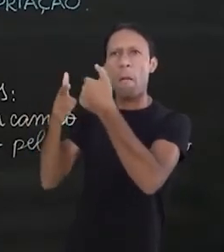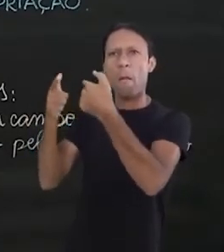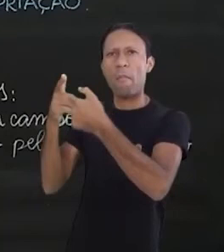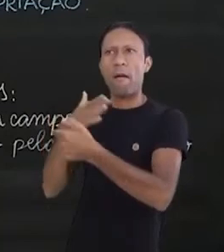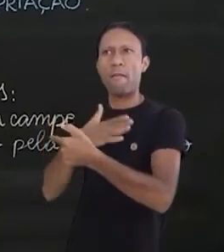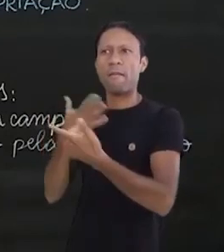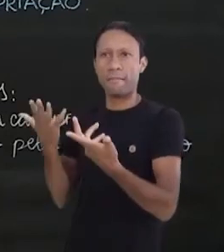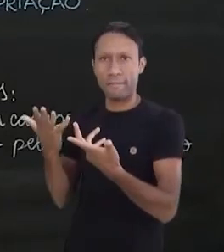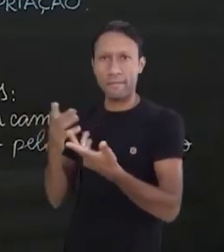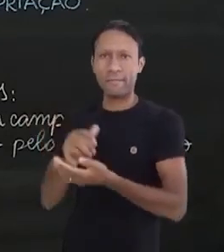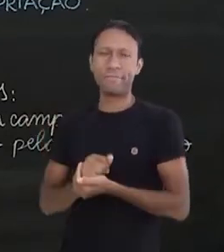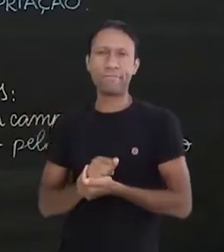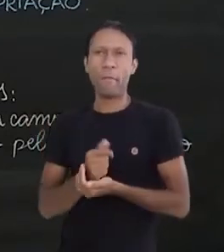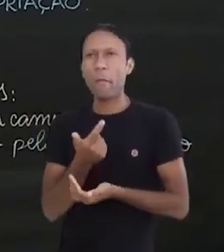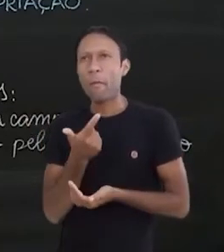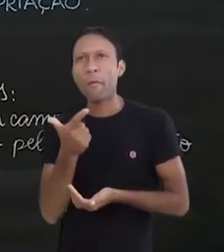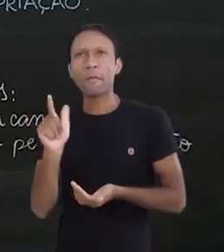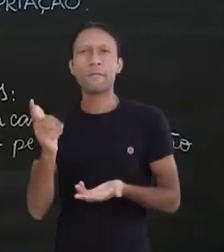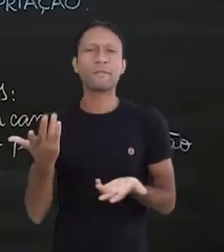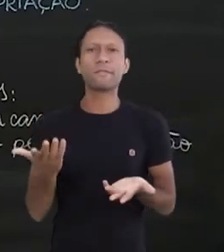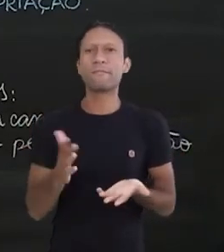pensar numa